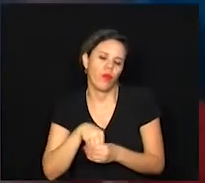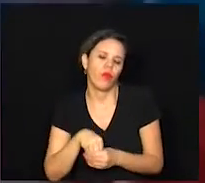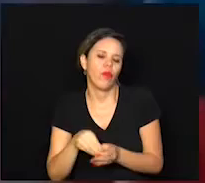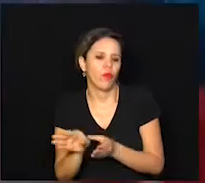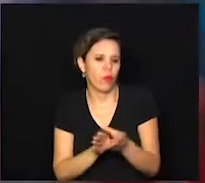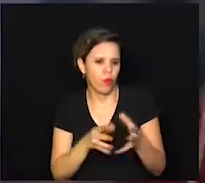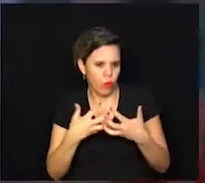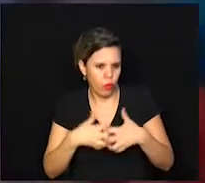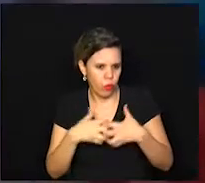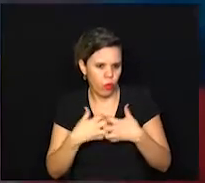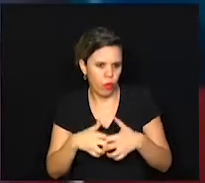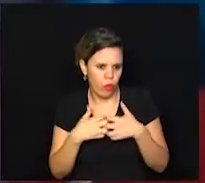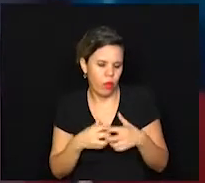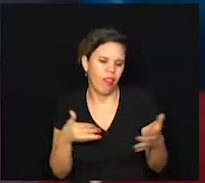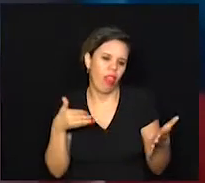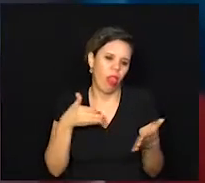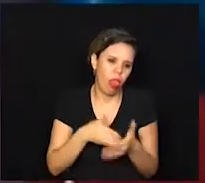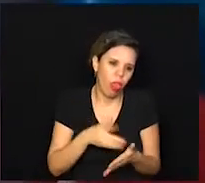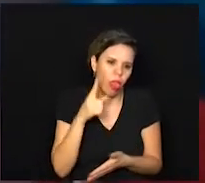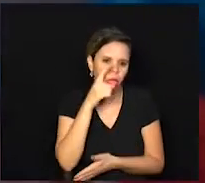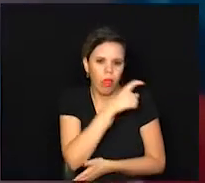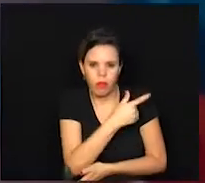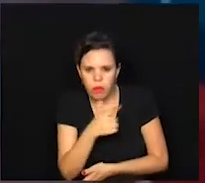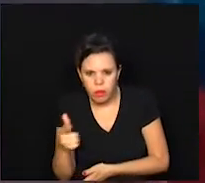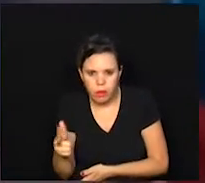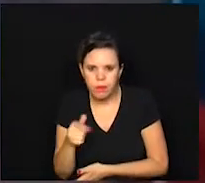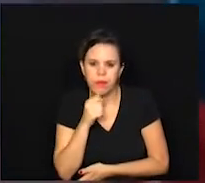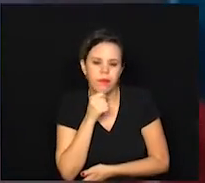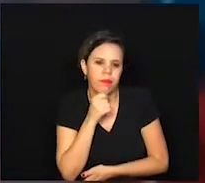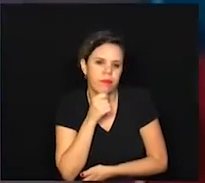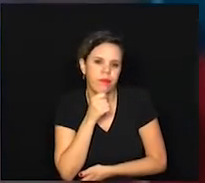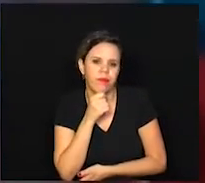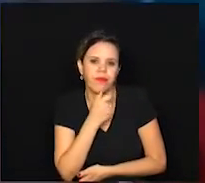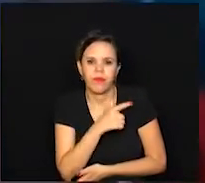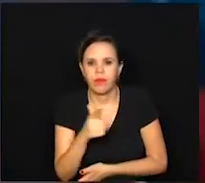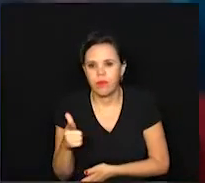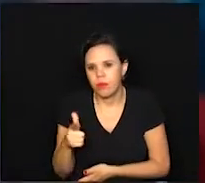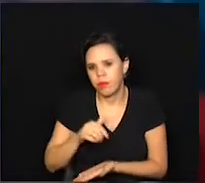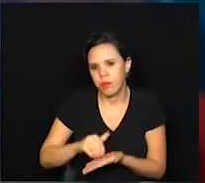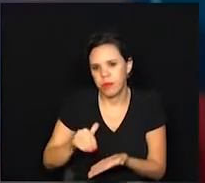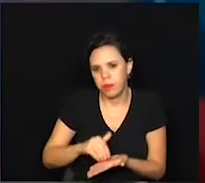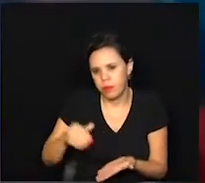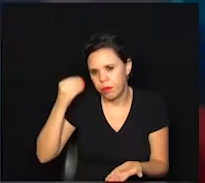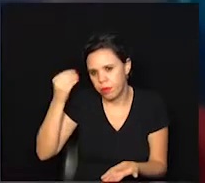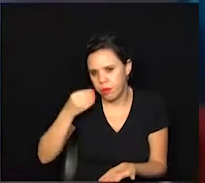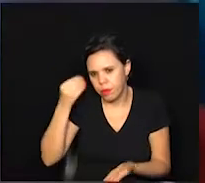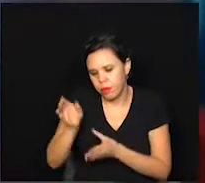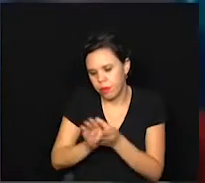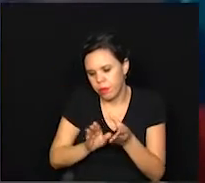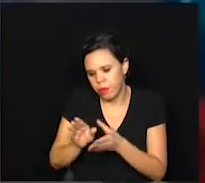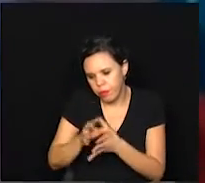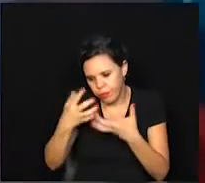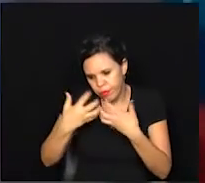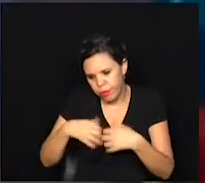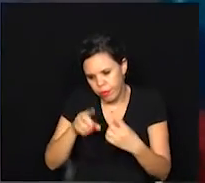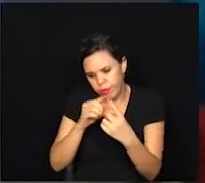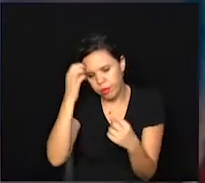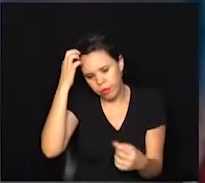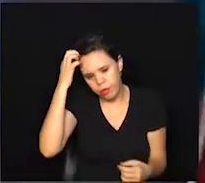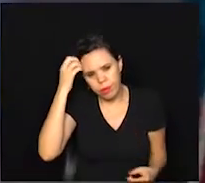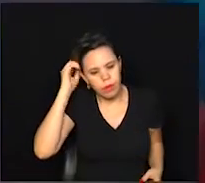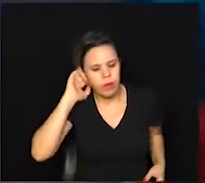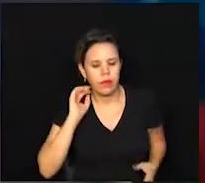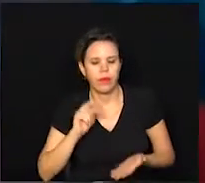funcionar, com muitas dificuldades, porque nunca teve, por exemplo, nós nunca tivemos uma secretaria do Conselho para funcionar, o que significava